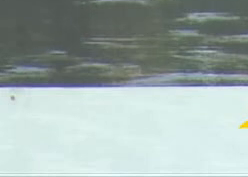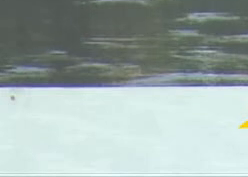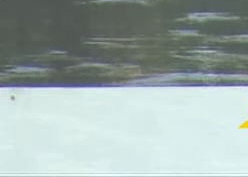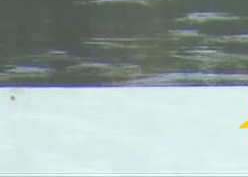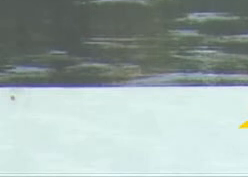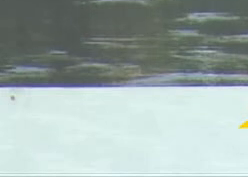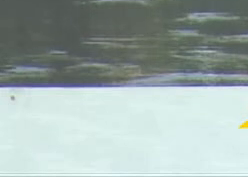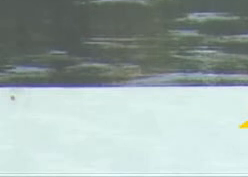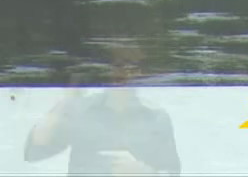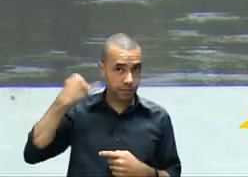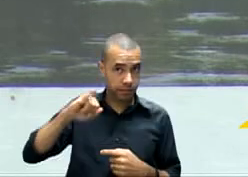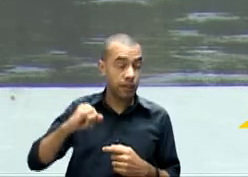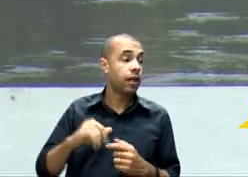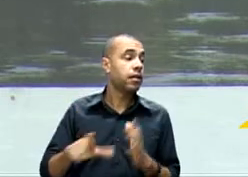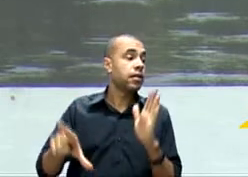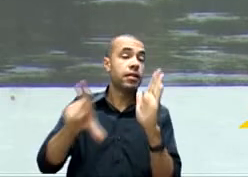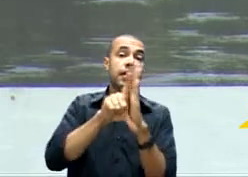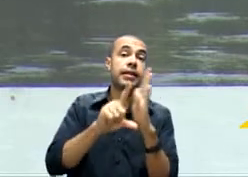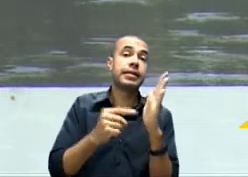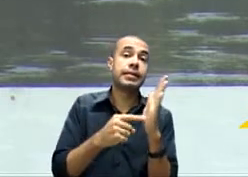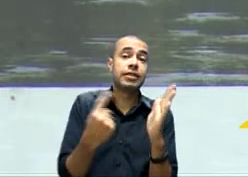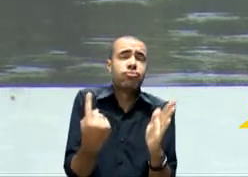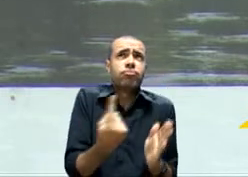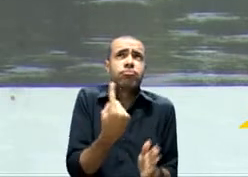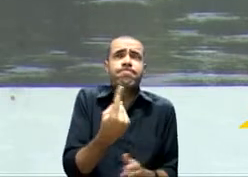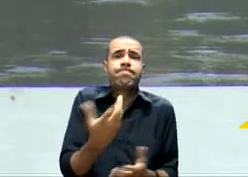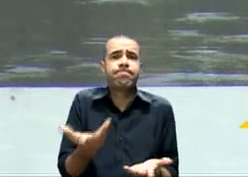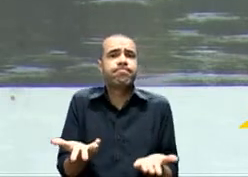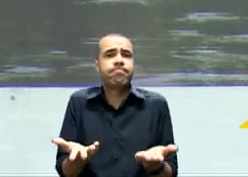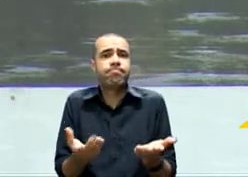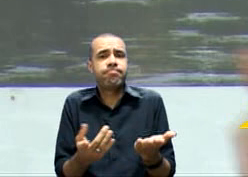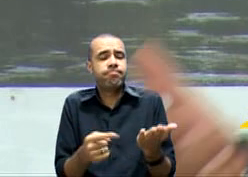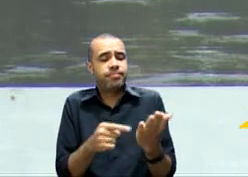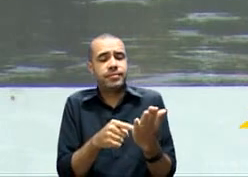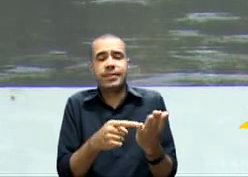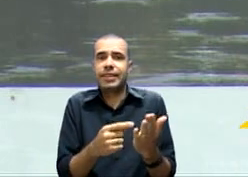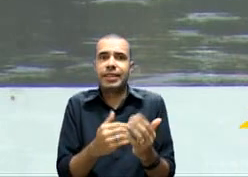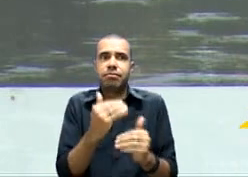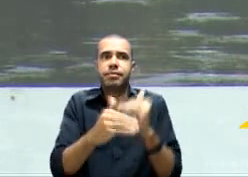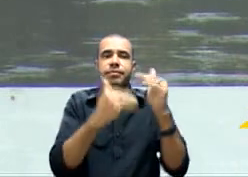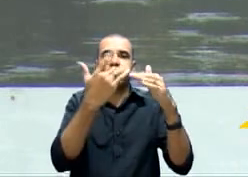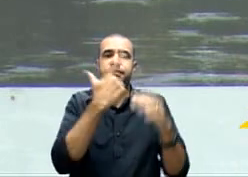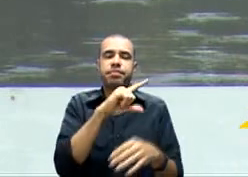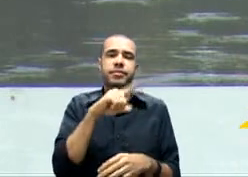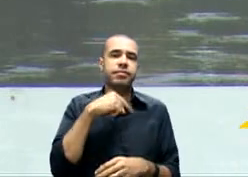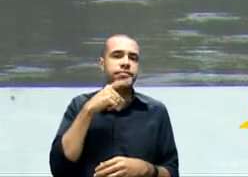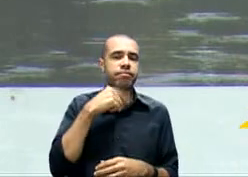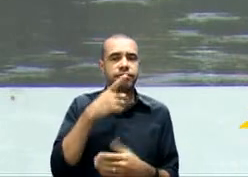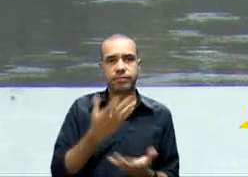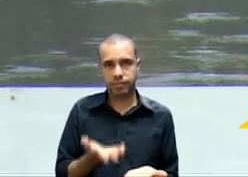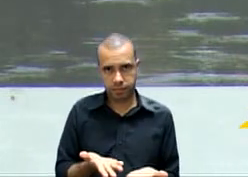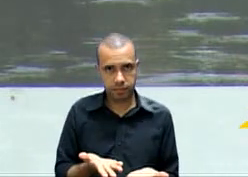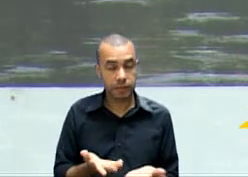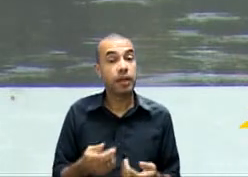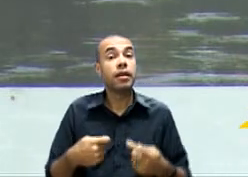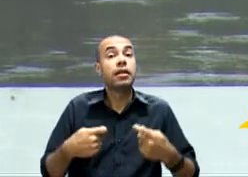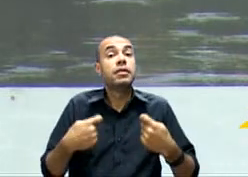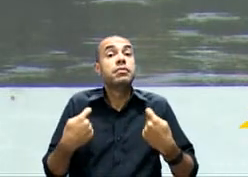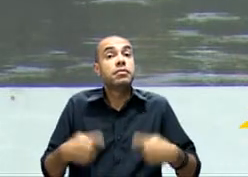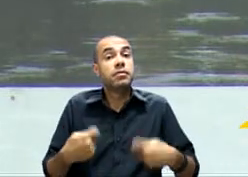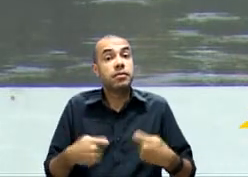ela, a lei sozinha, ela não prosperaria, e era necessário